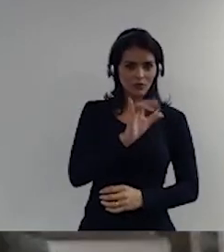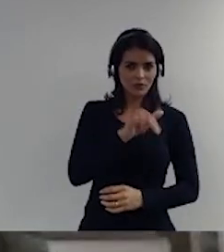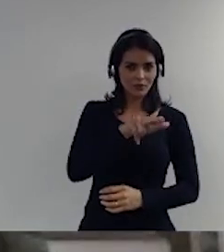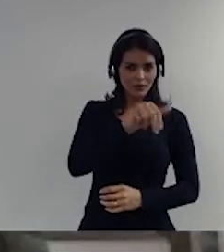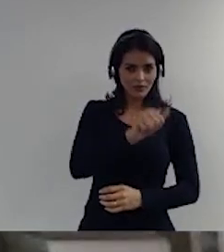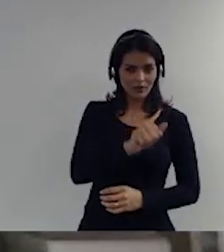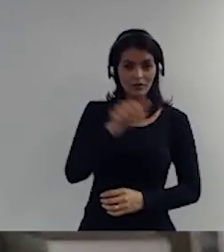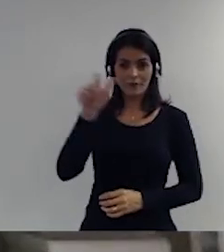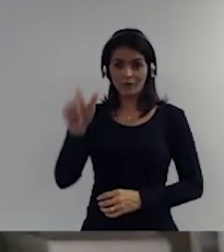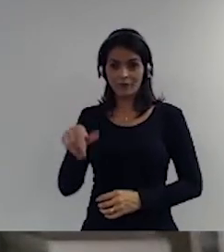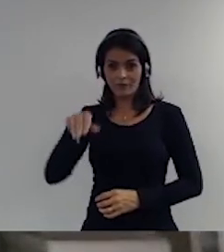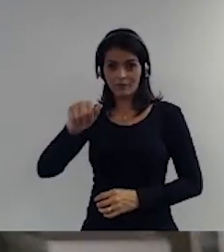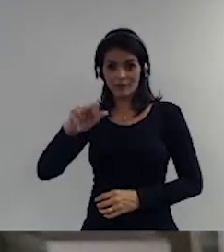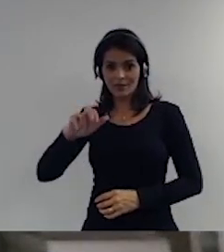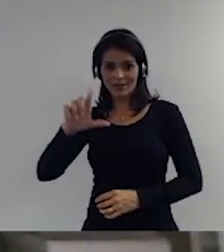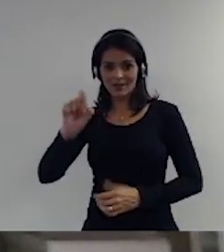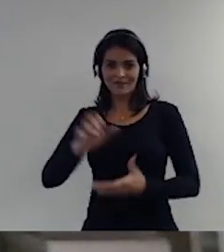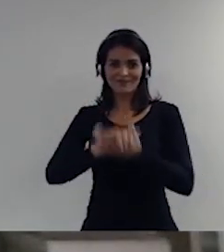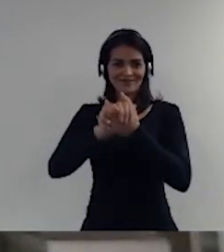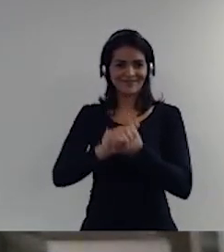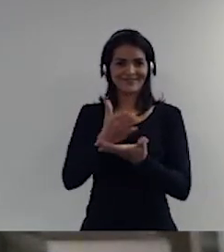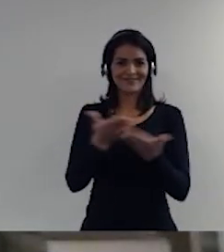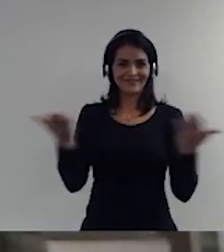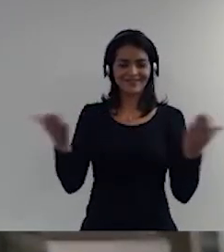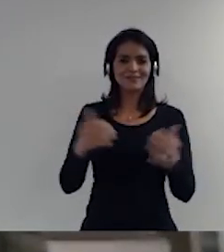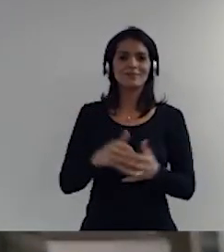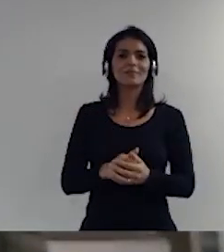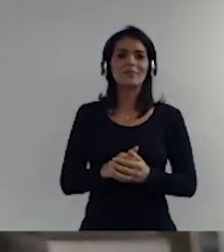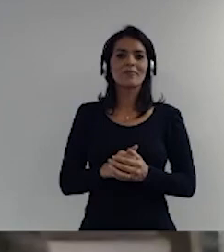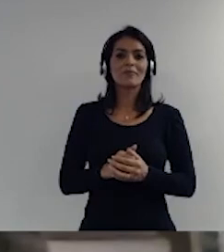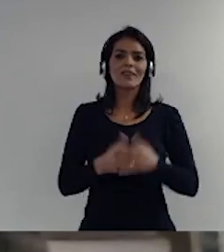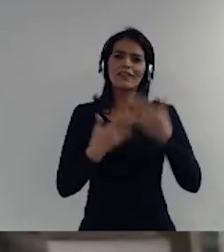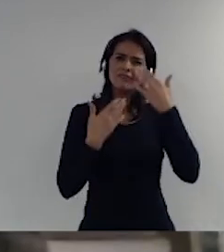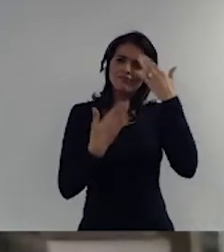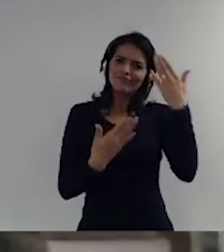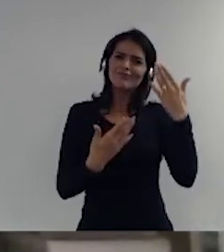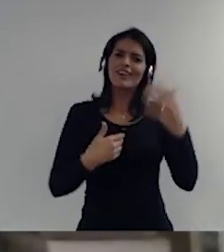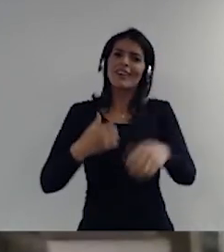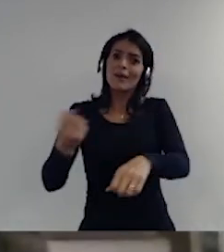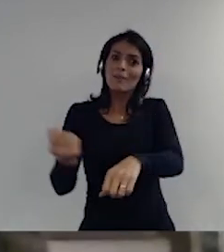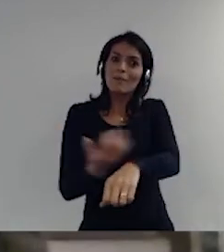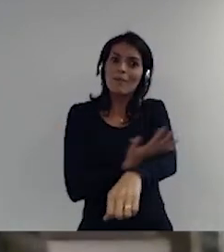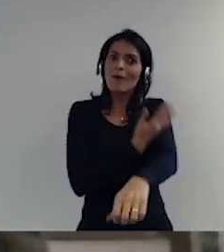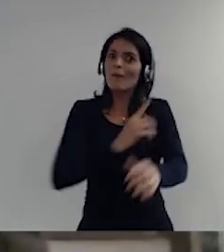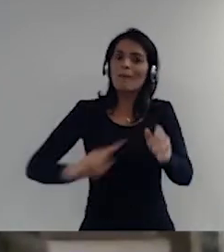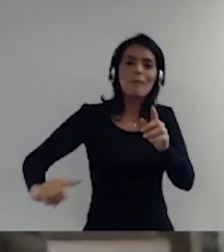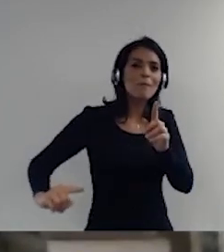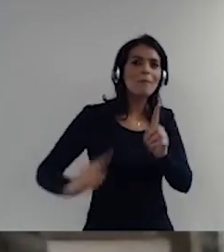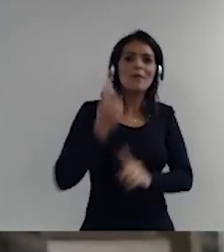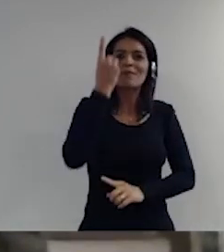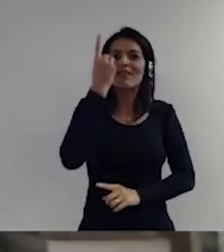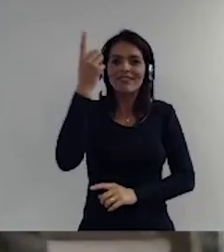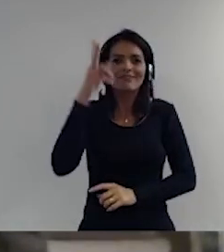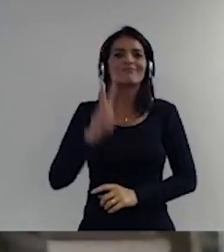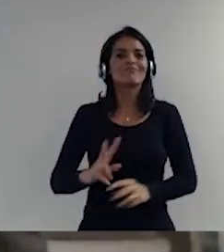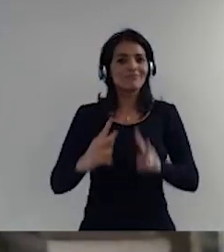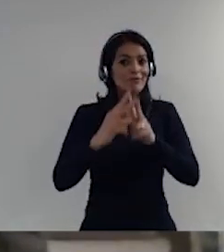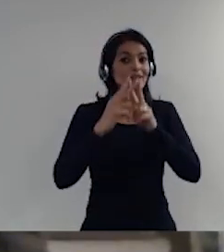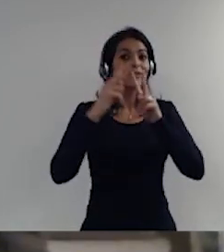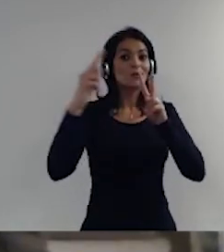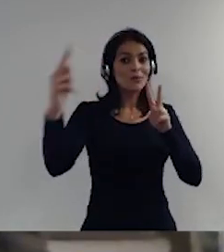e doutor Marcelo. Ao mesmo tempo, dizer que é muito emocionante estarmos pela primeira vez nesse espaço